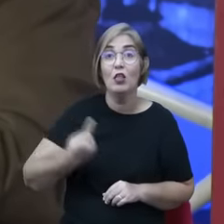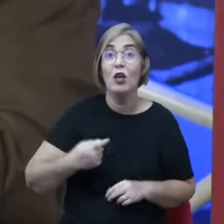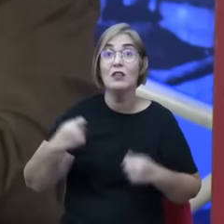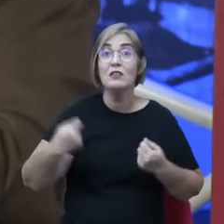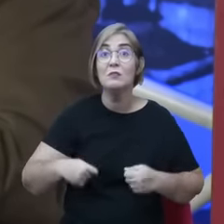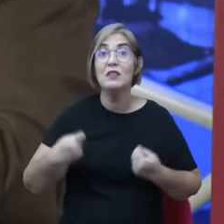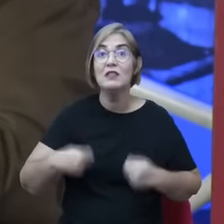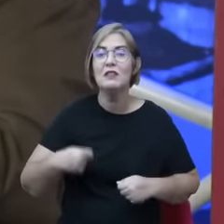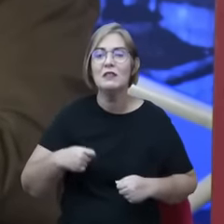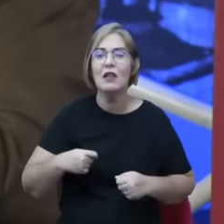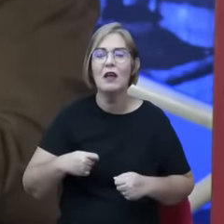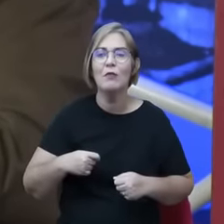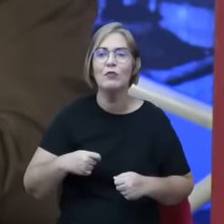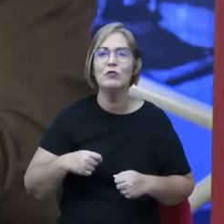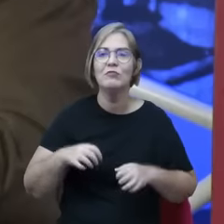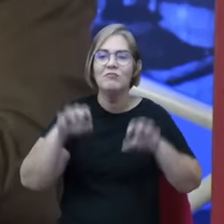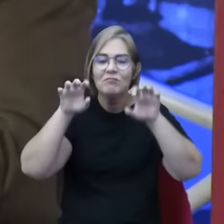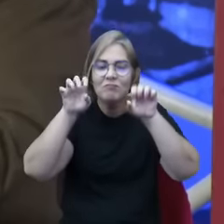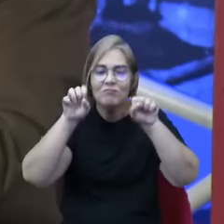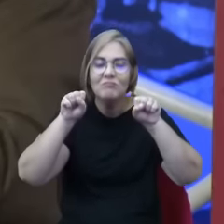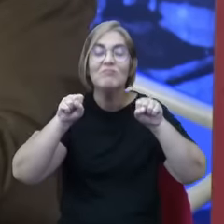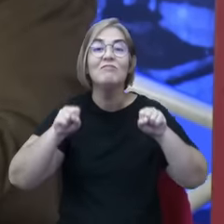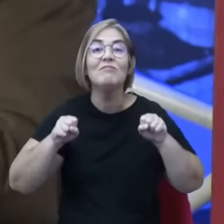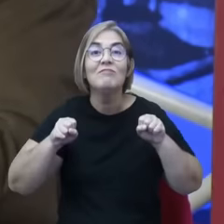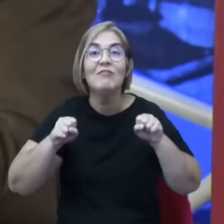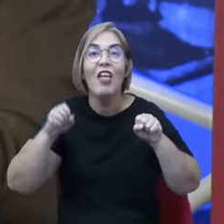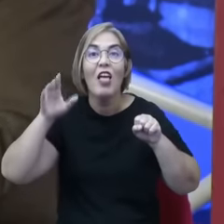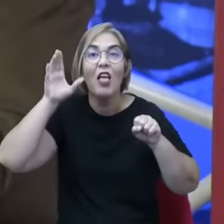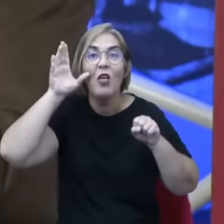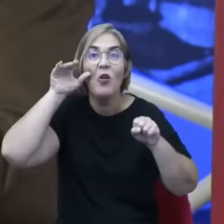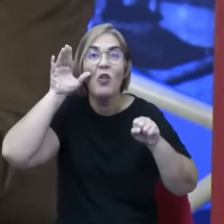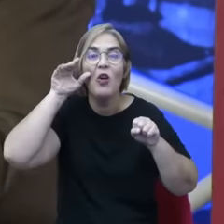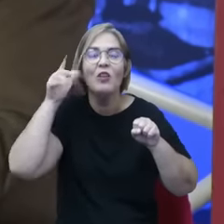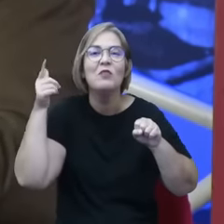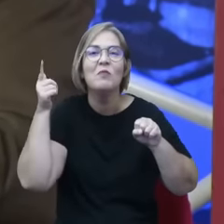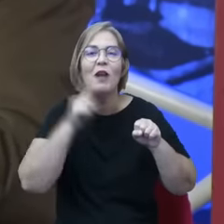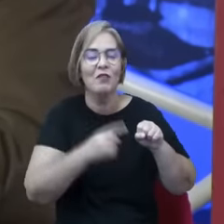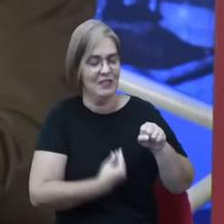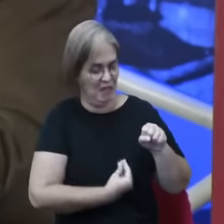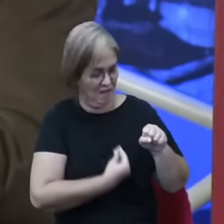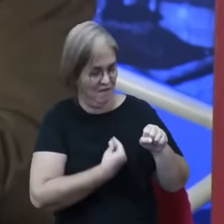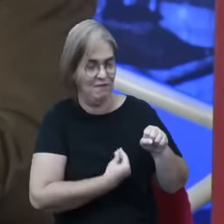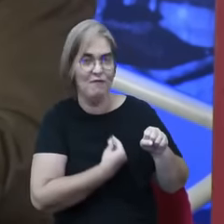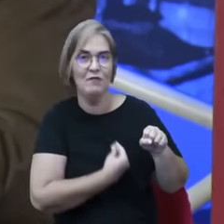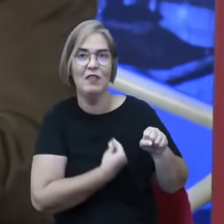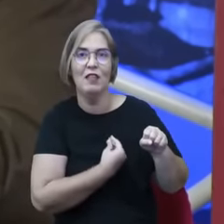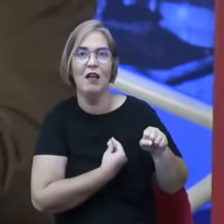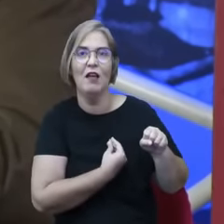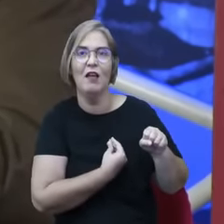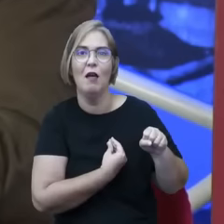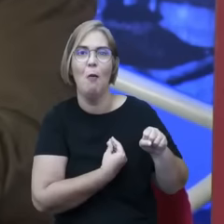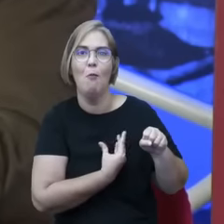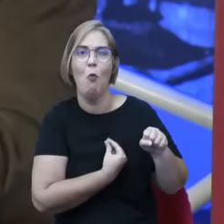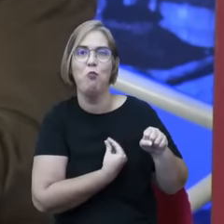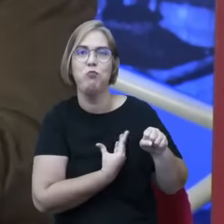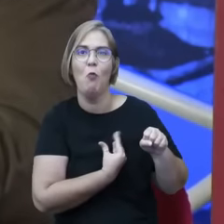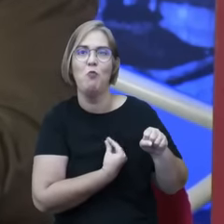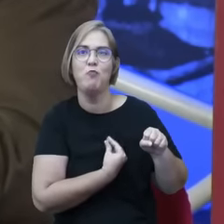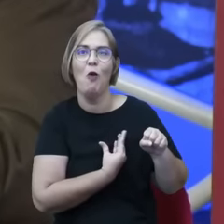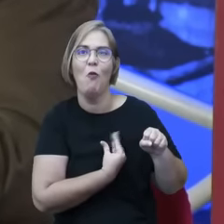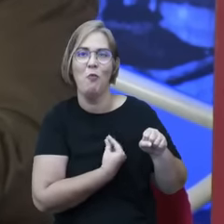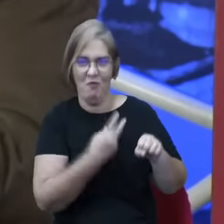homem. Então é o próprio mergulho que nos dá o sentido. Por quê? Porque nós